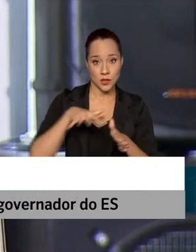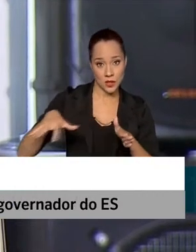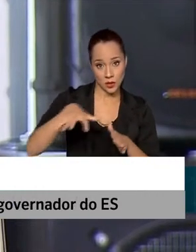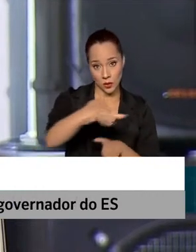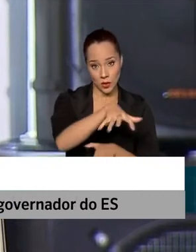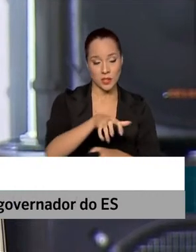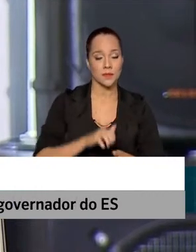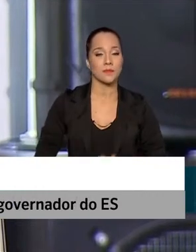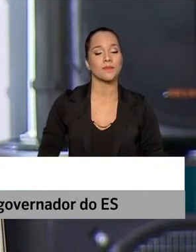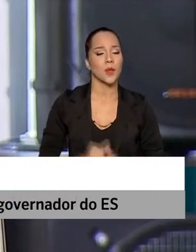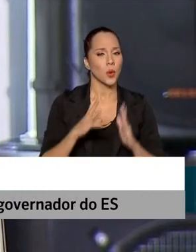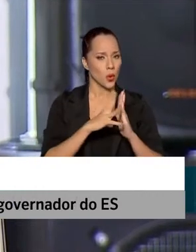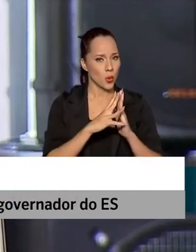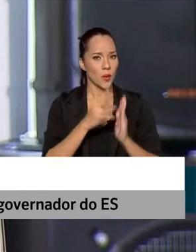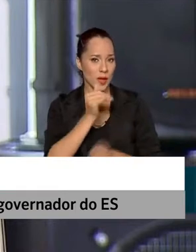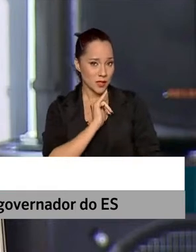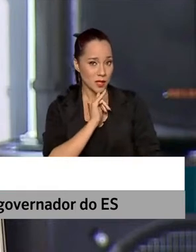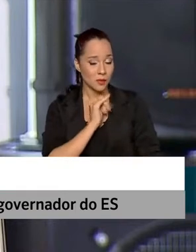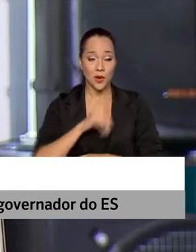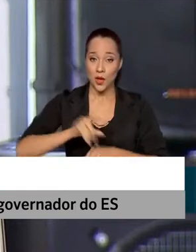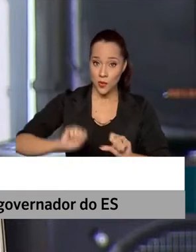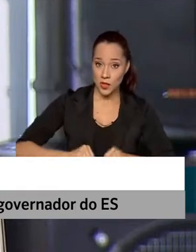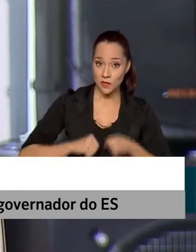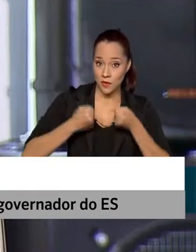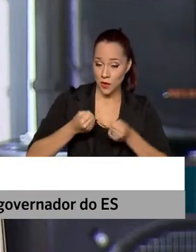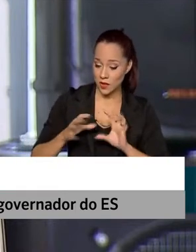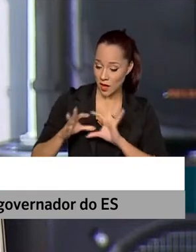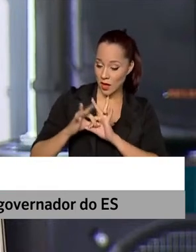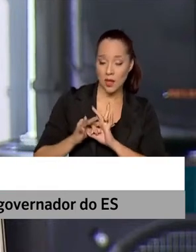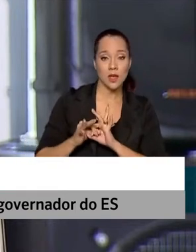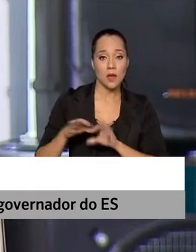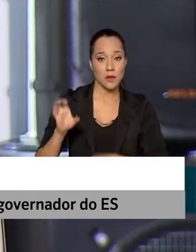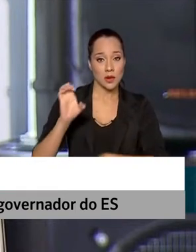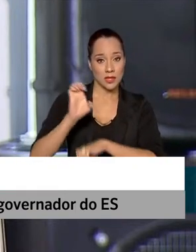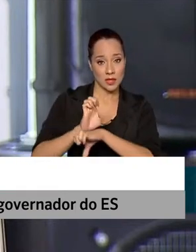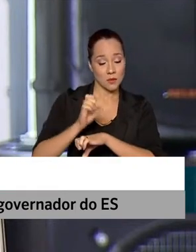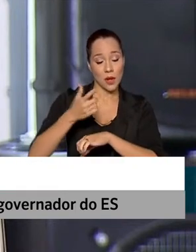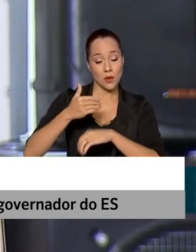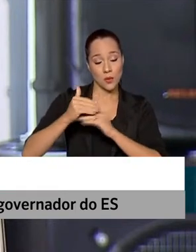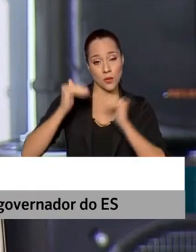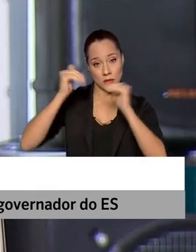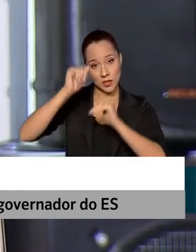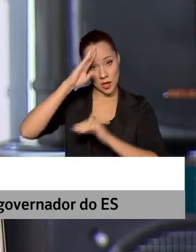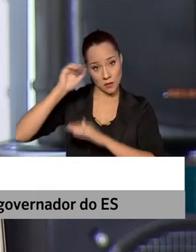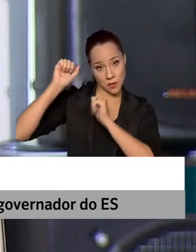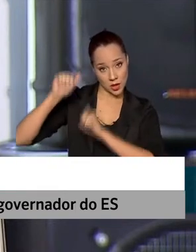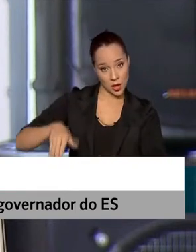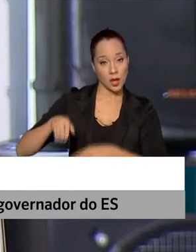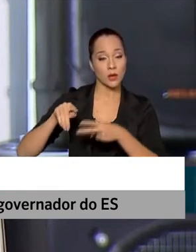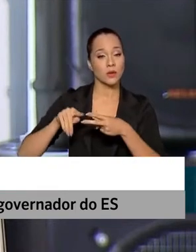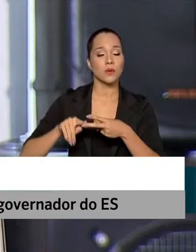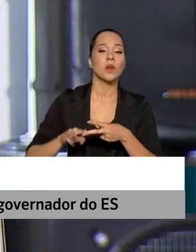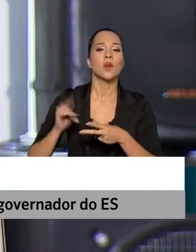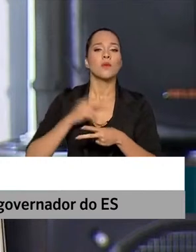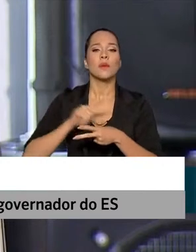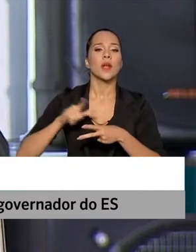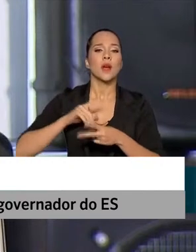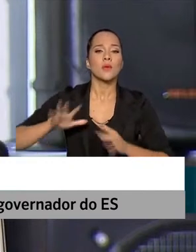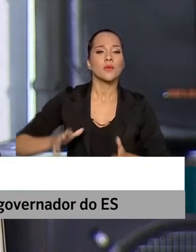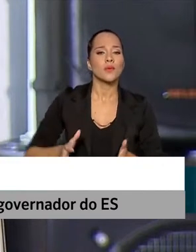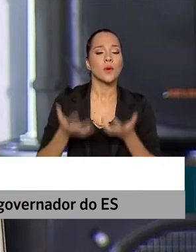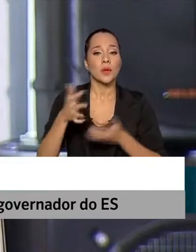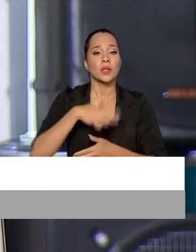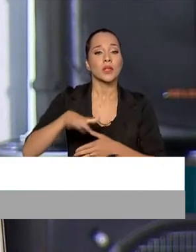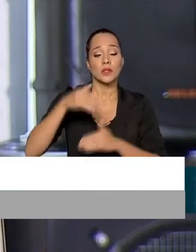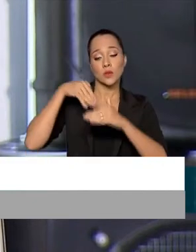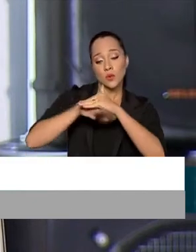setoriais. Um exemplo disso foi o esforço integrado pelo Estado-Maior do Exército, COTER e COLOG, para a recomposição dos níveis